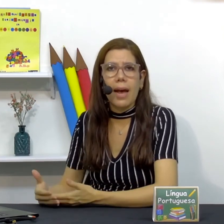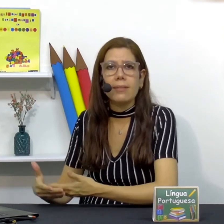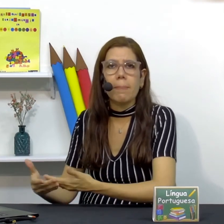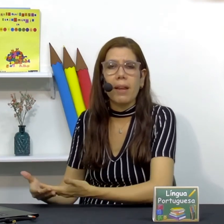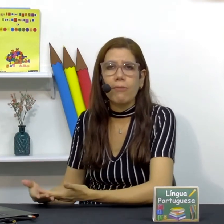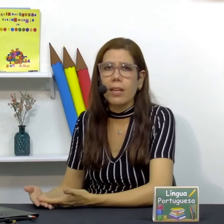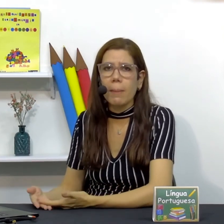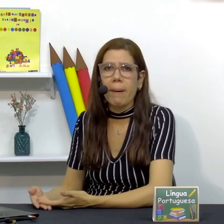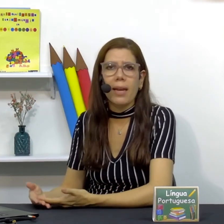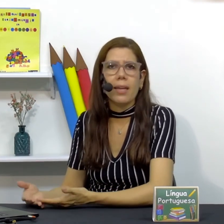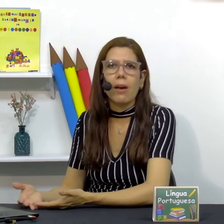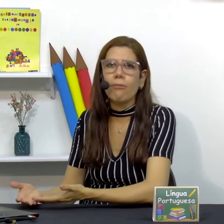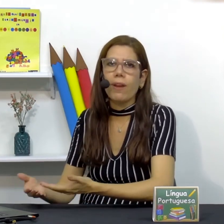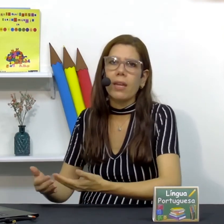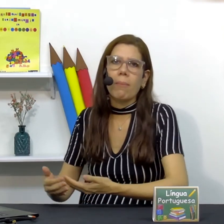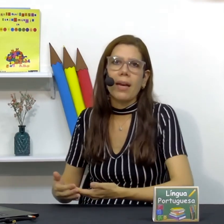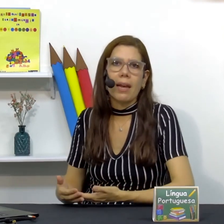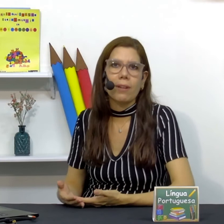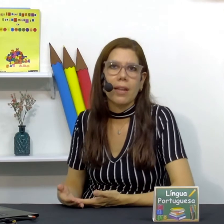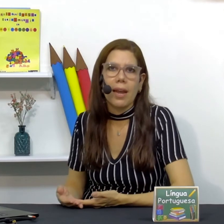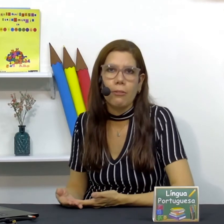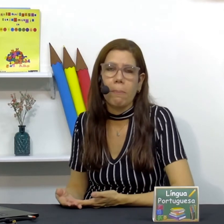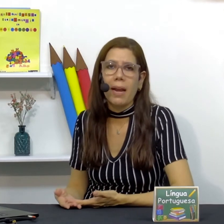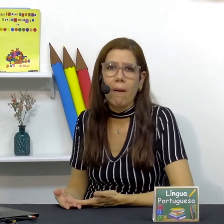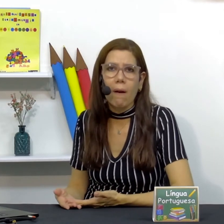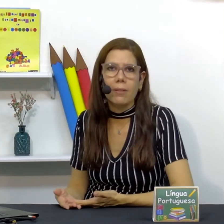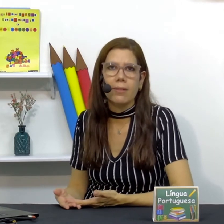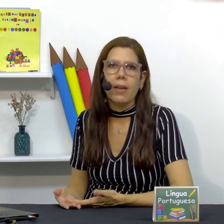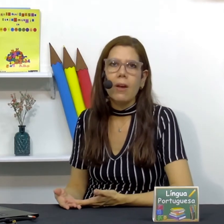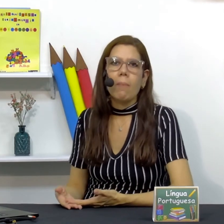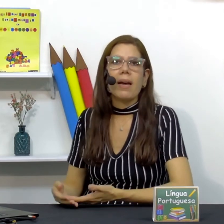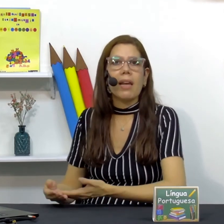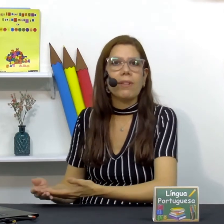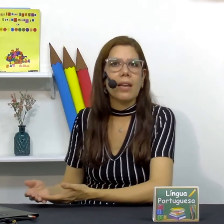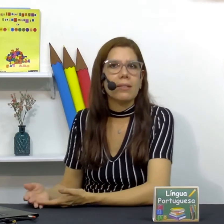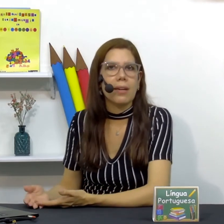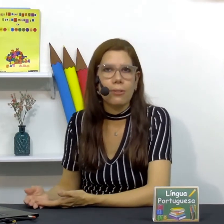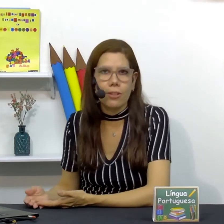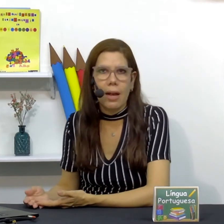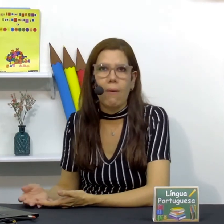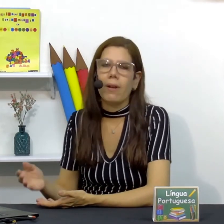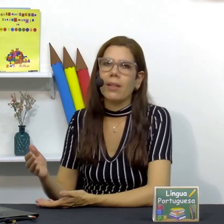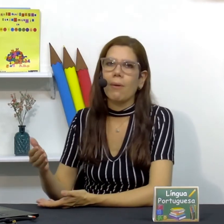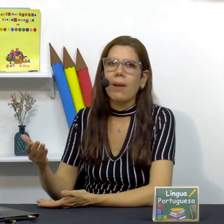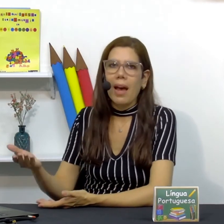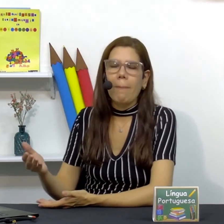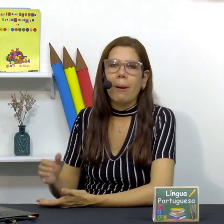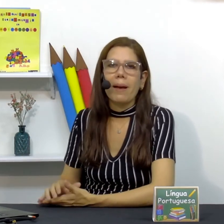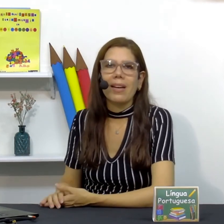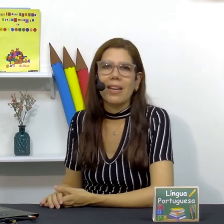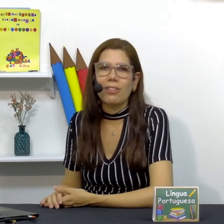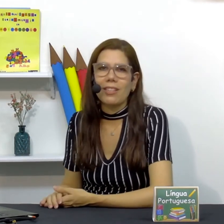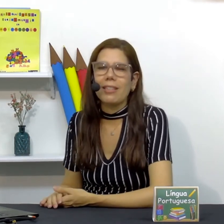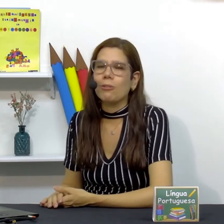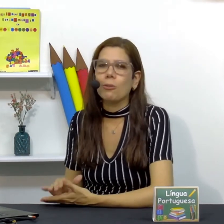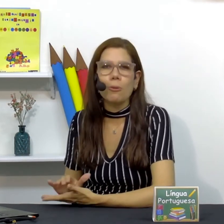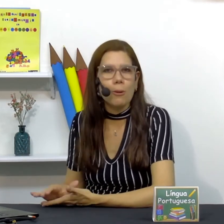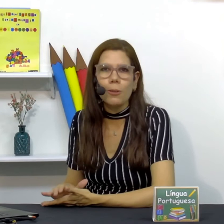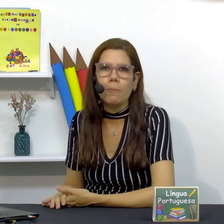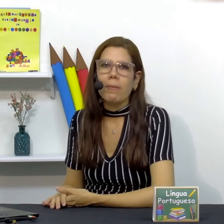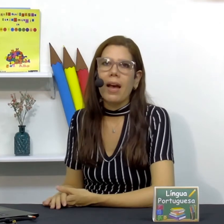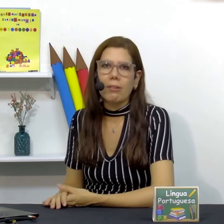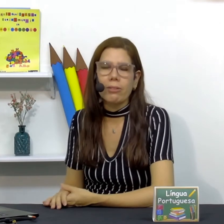se cuidar, se prevenir para que não venha uma gravidez precoce, uma gravidez antes da hora. Então, a propaganda diz